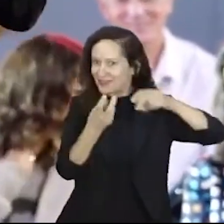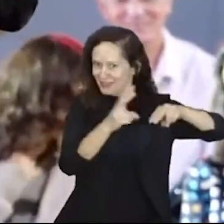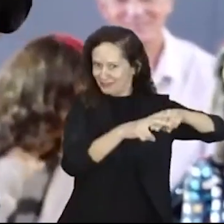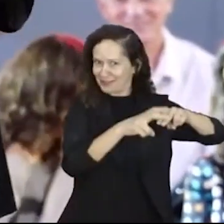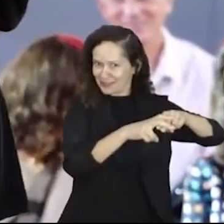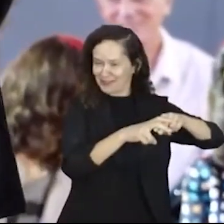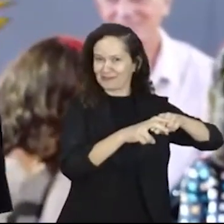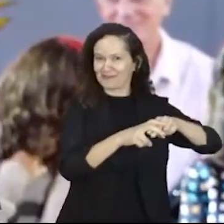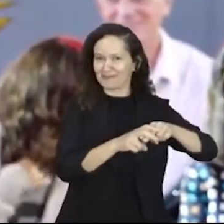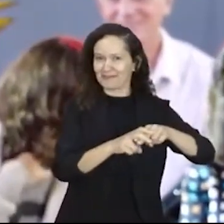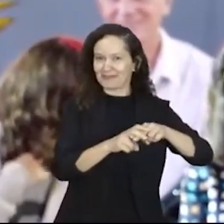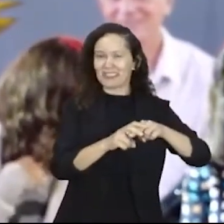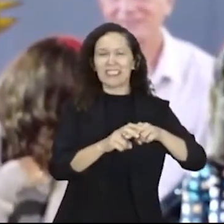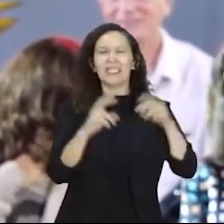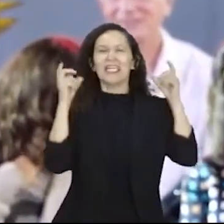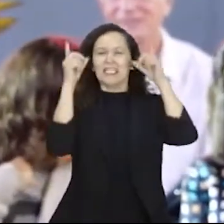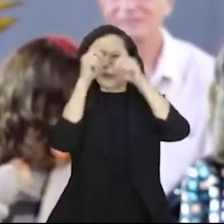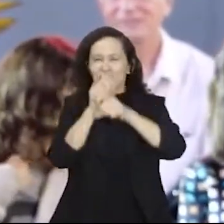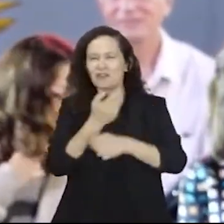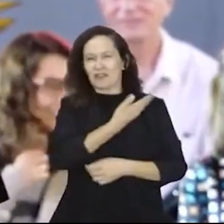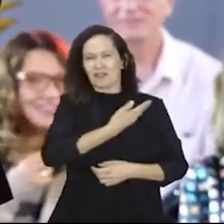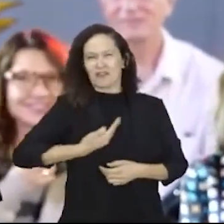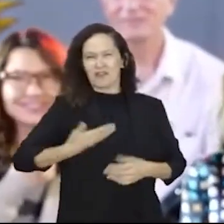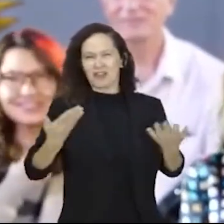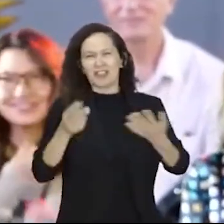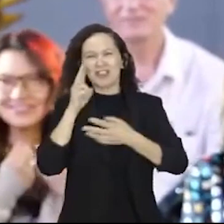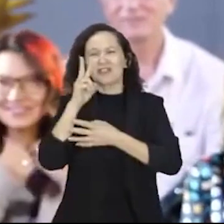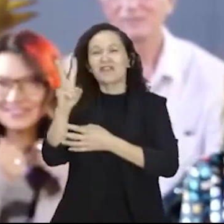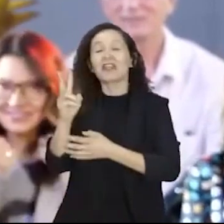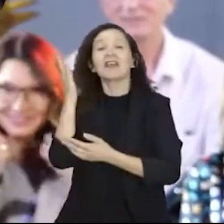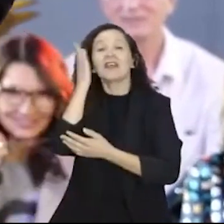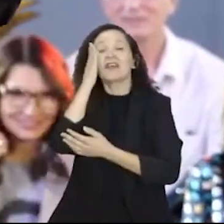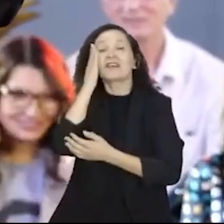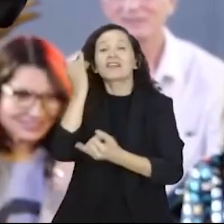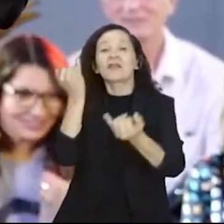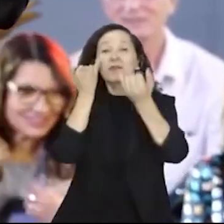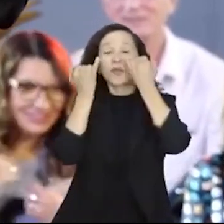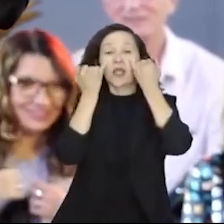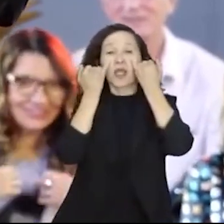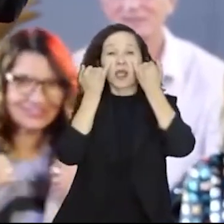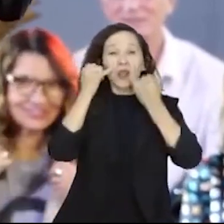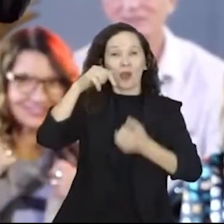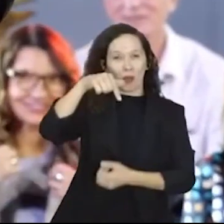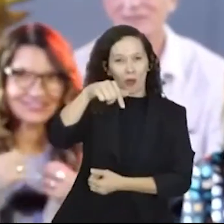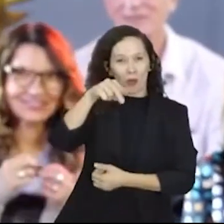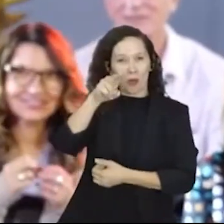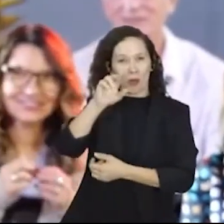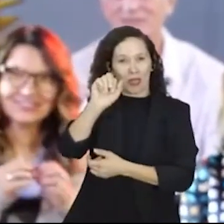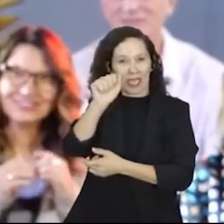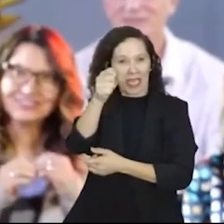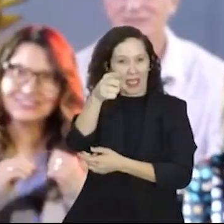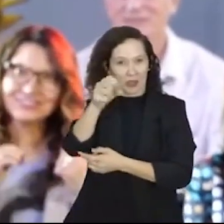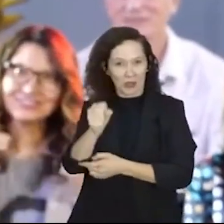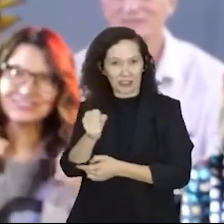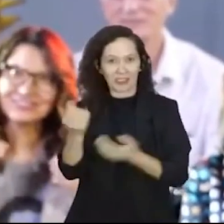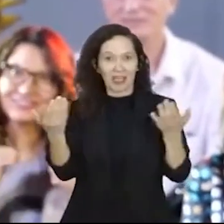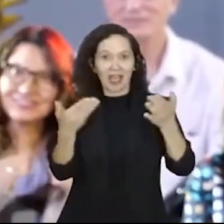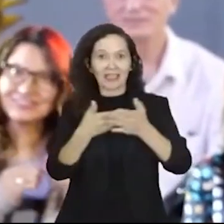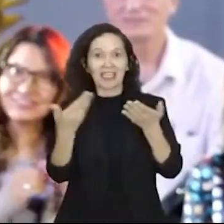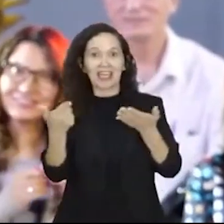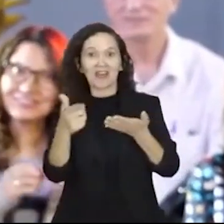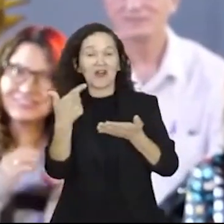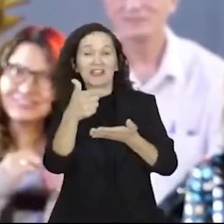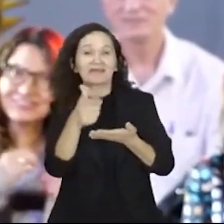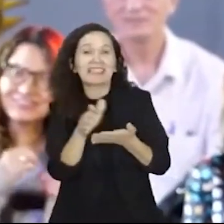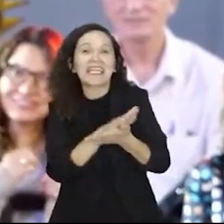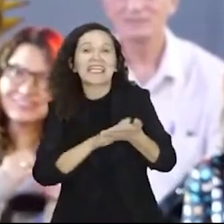grotesca nesse governo que eu fiquei sabendo que o Queiroz, que até agora não foi investigado, vai ser candidato a deputado federal pelo